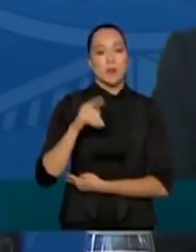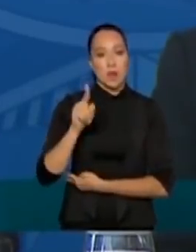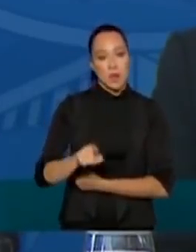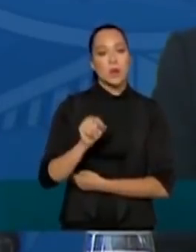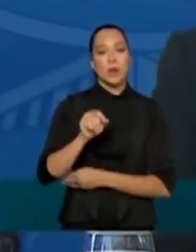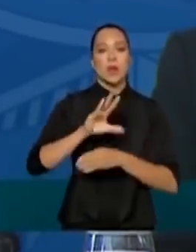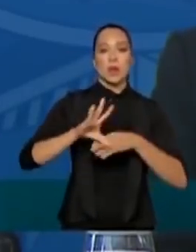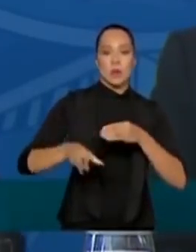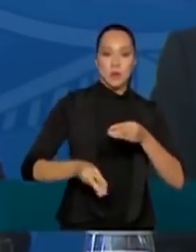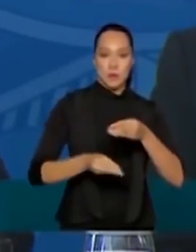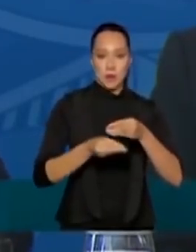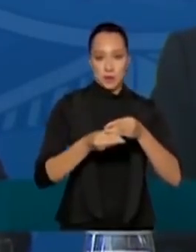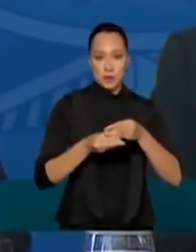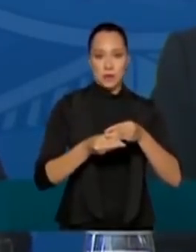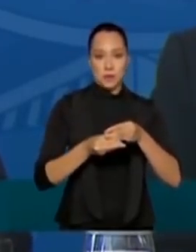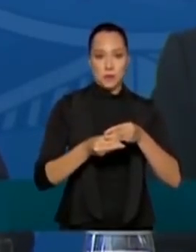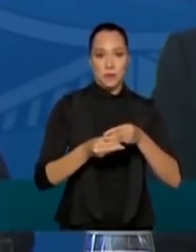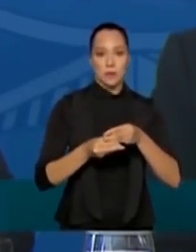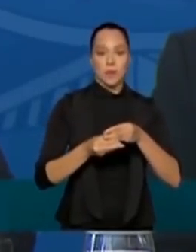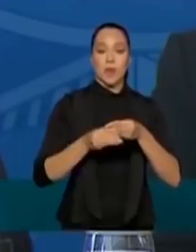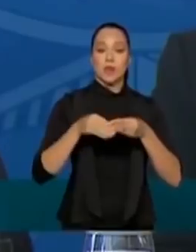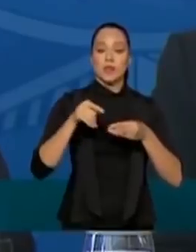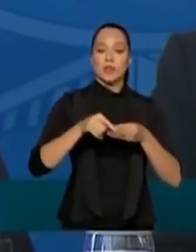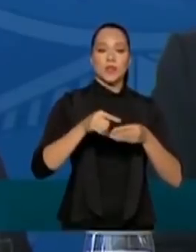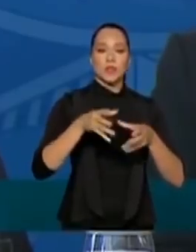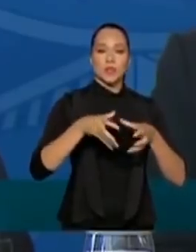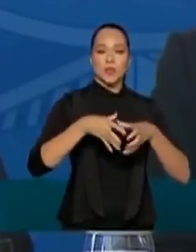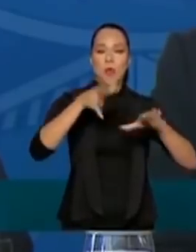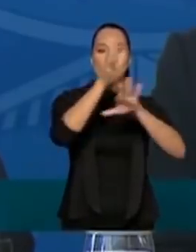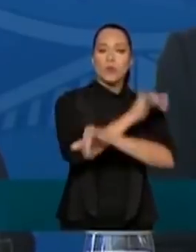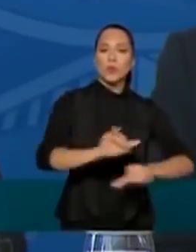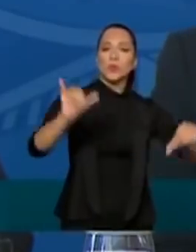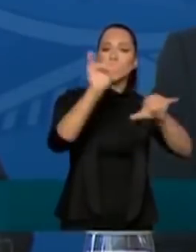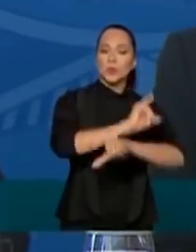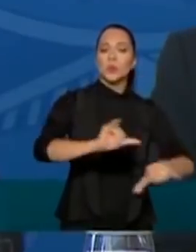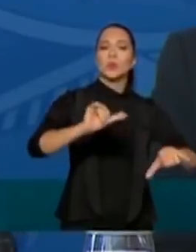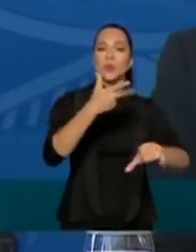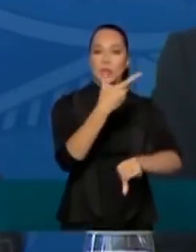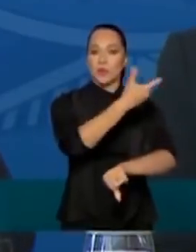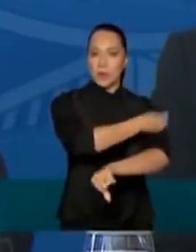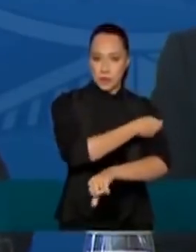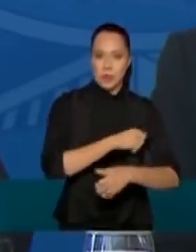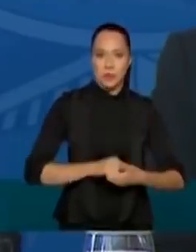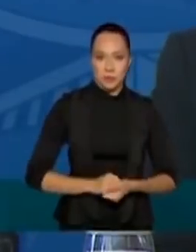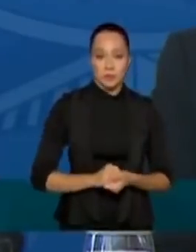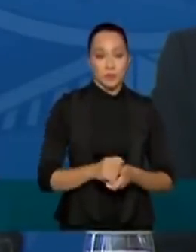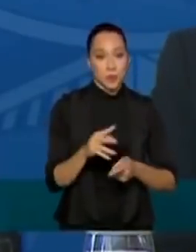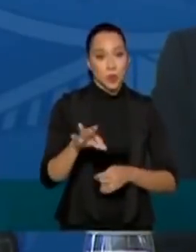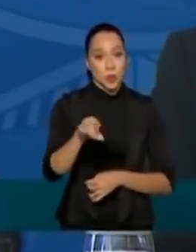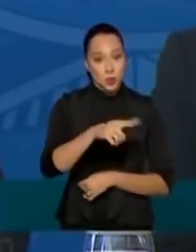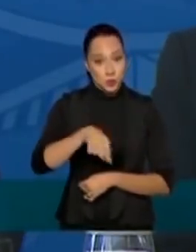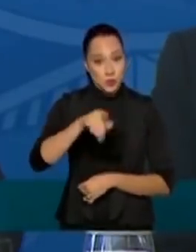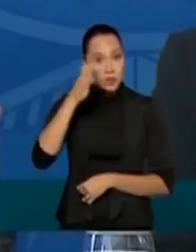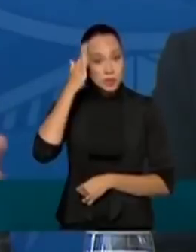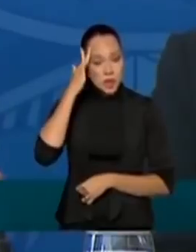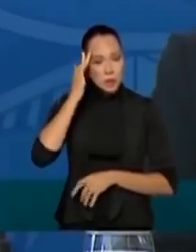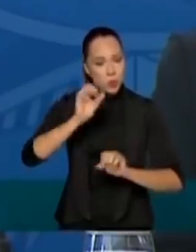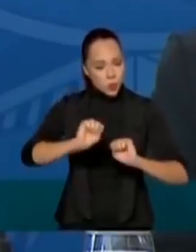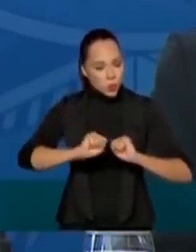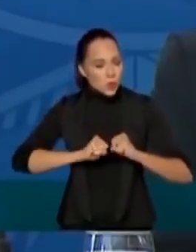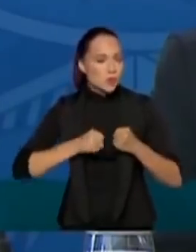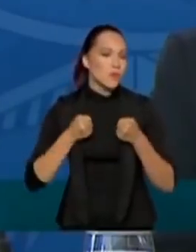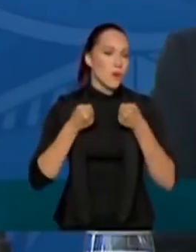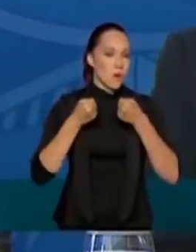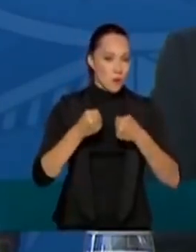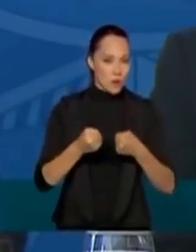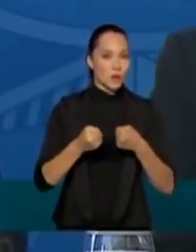a implementação de uma forte campanha de vacinação. Todos sabem o esforço que foi